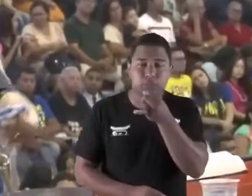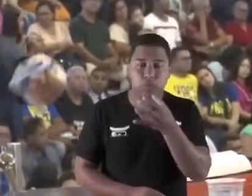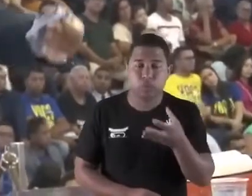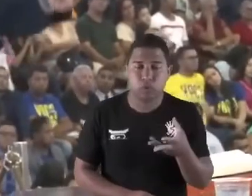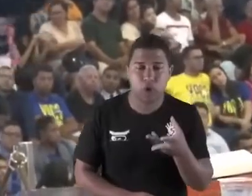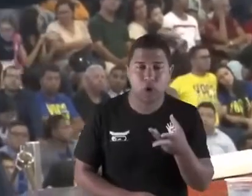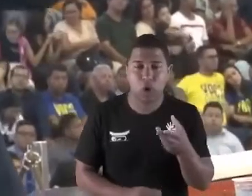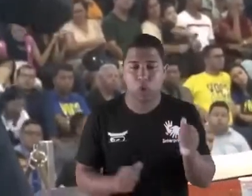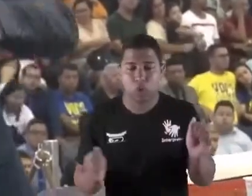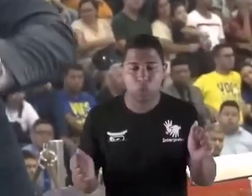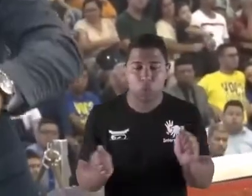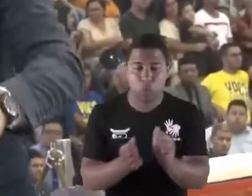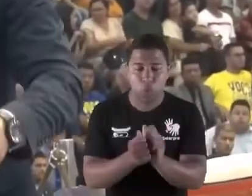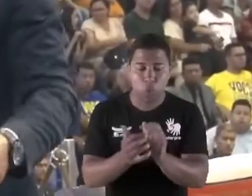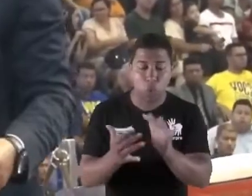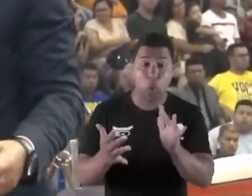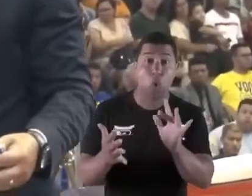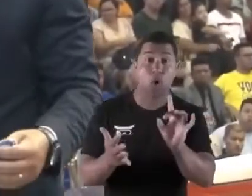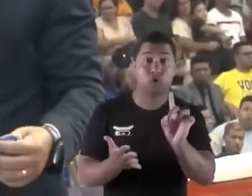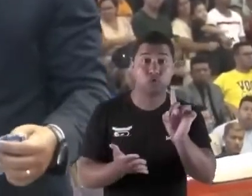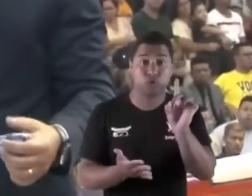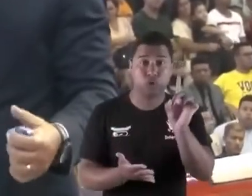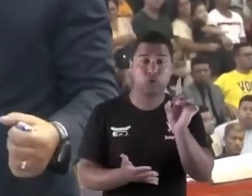uma visão dada por Deus,